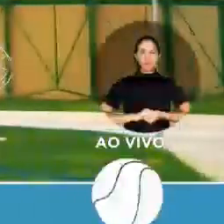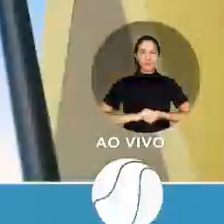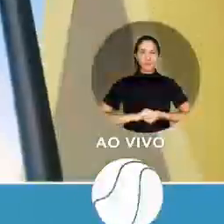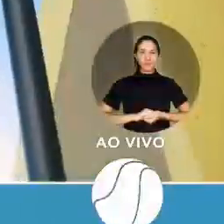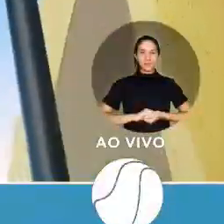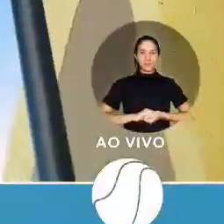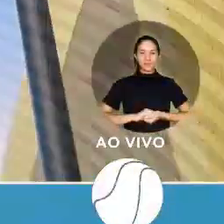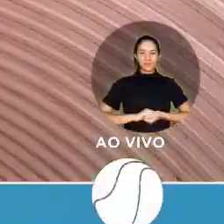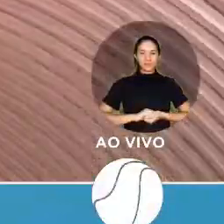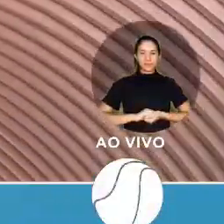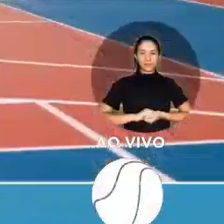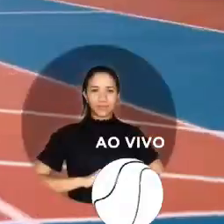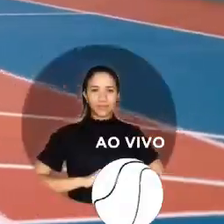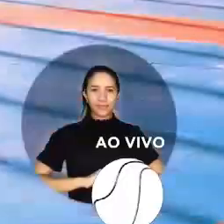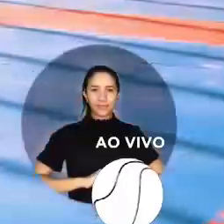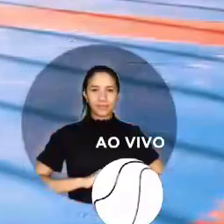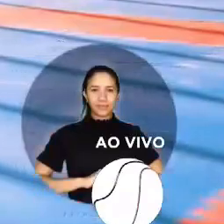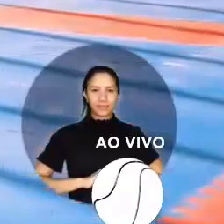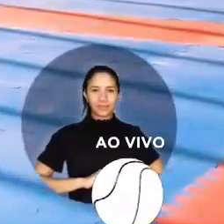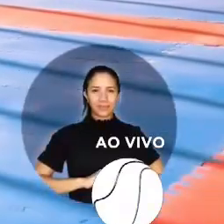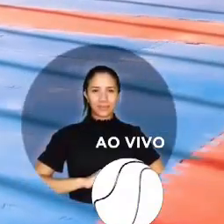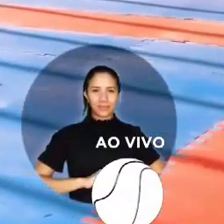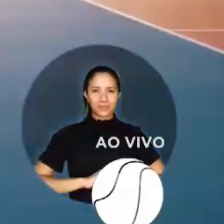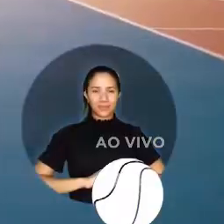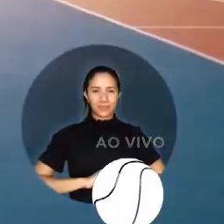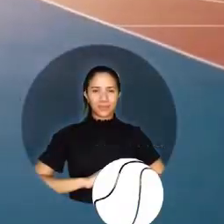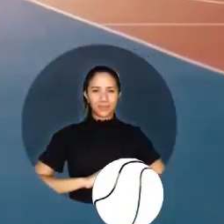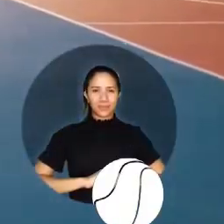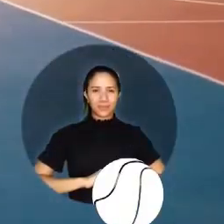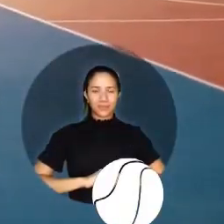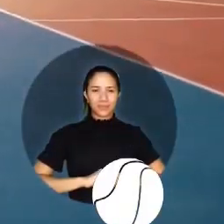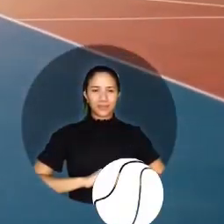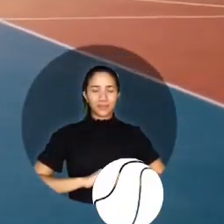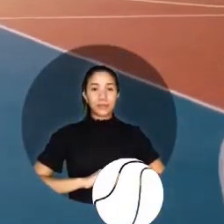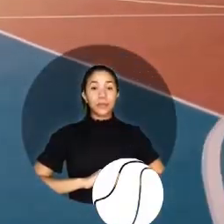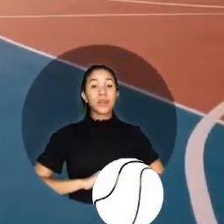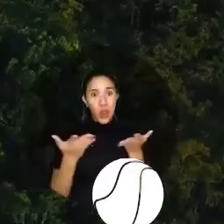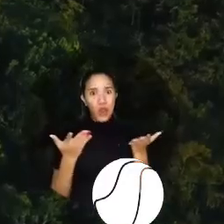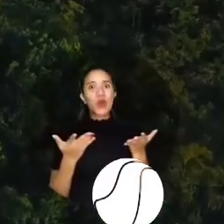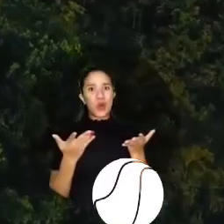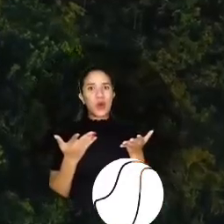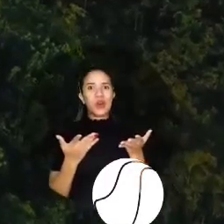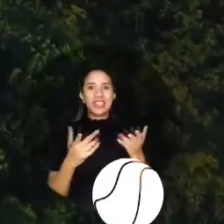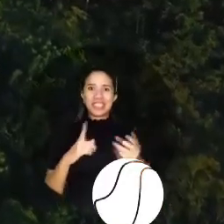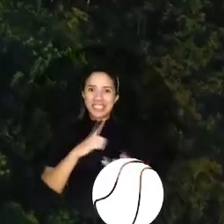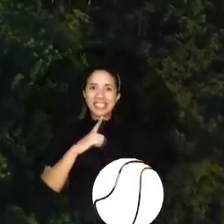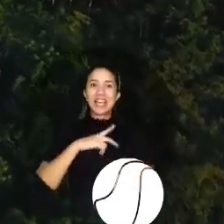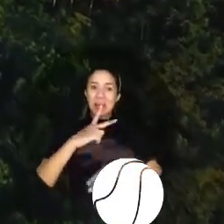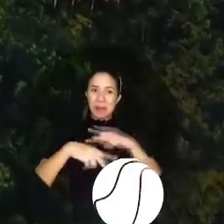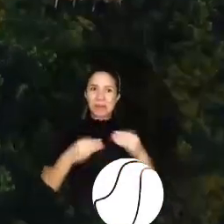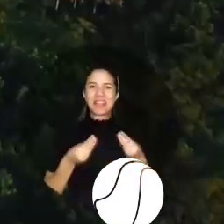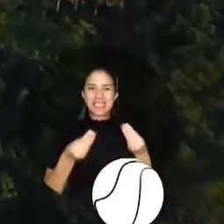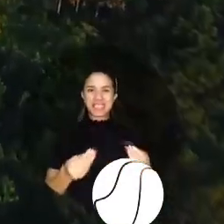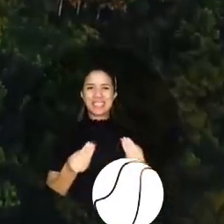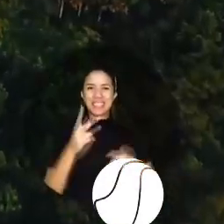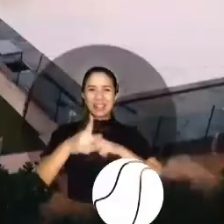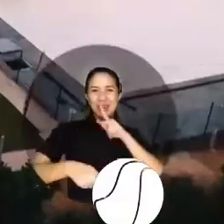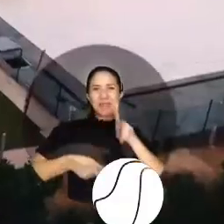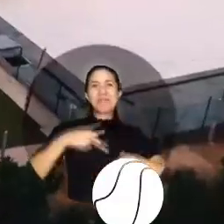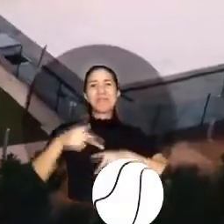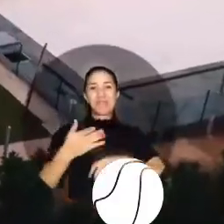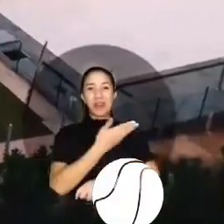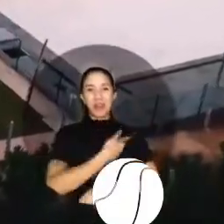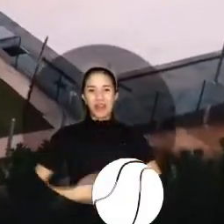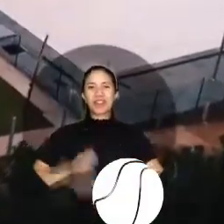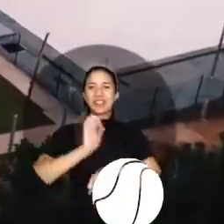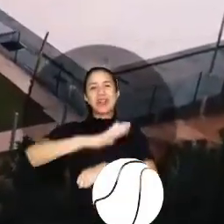forma barganhar apoio aqui em Breves. É importante a população estar atenta a isso para não ser enganada. É